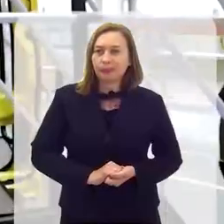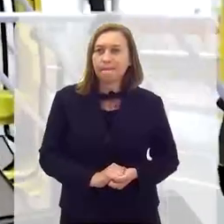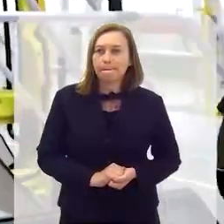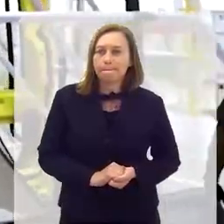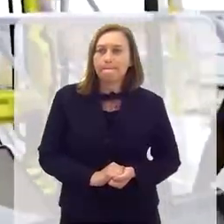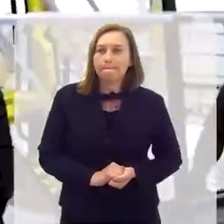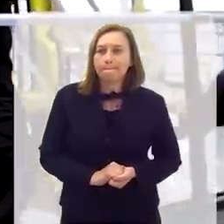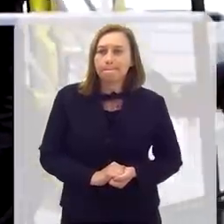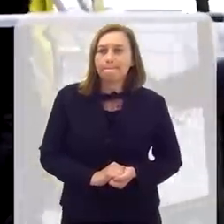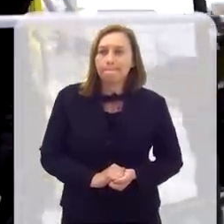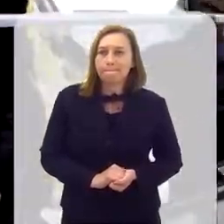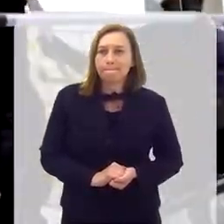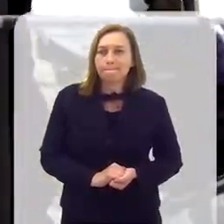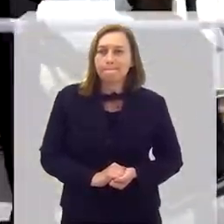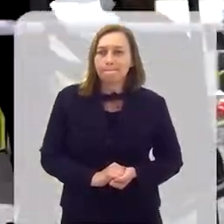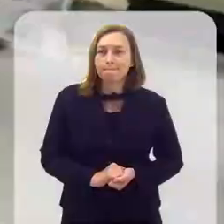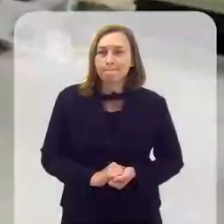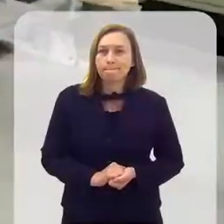Música